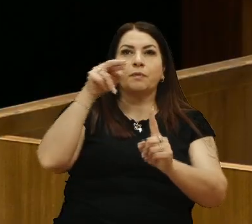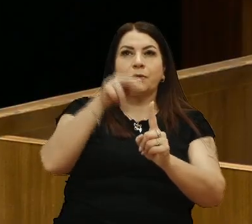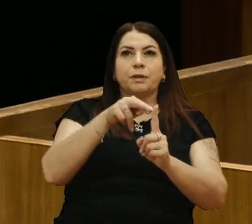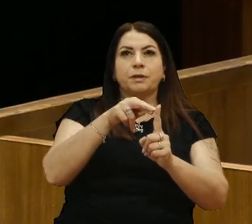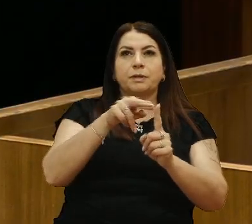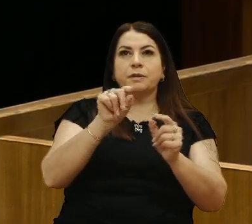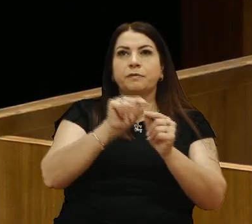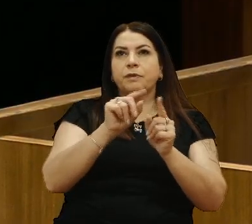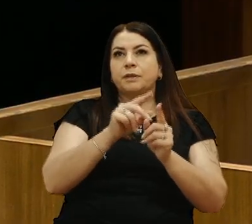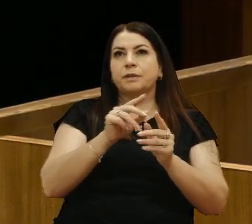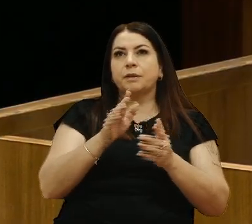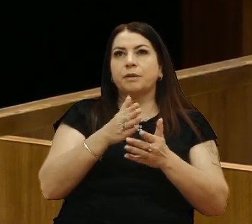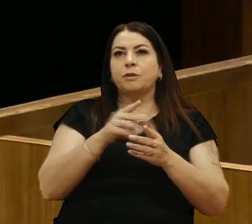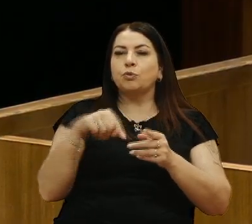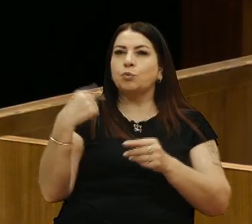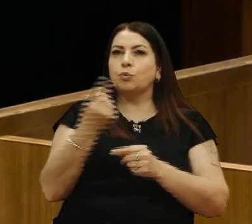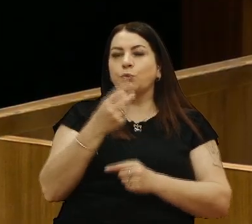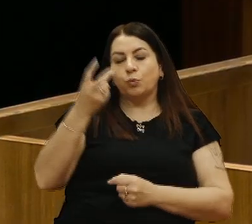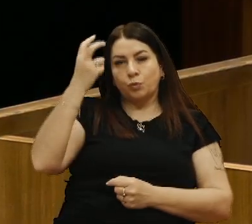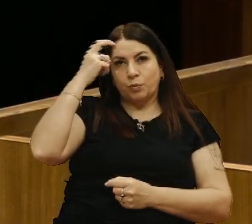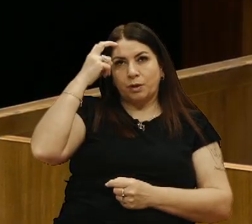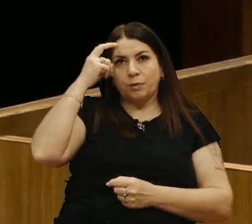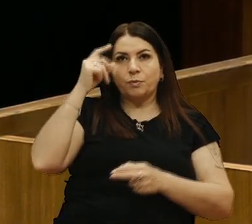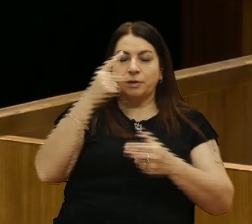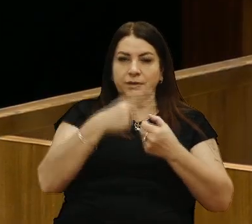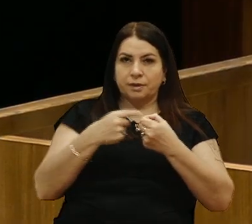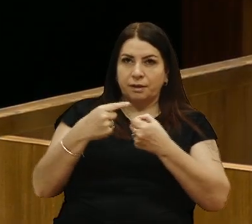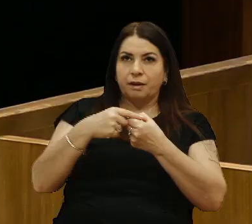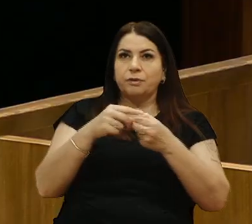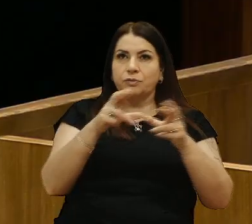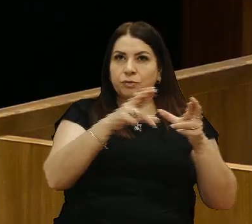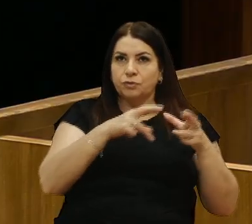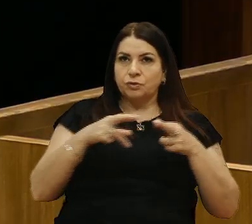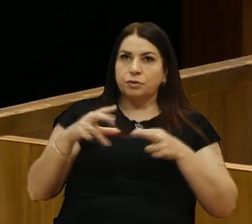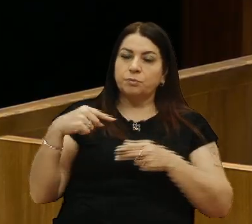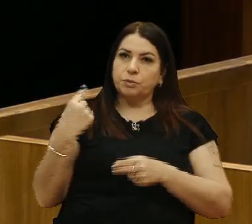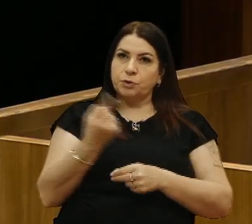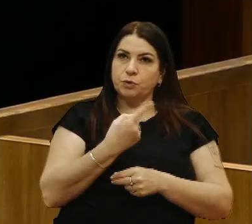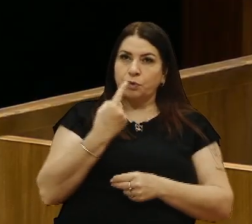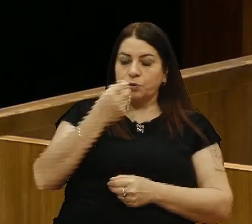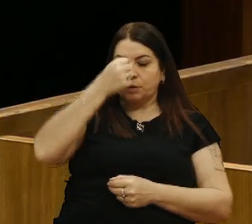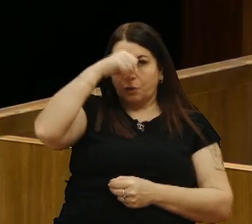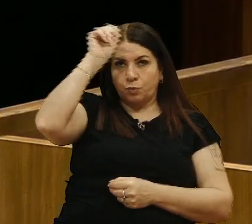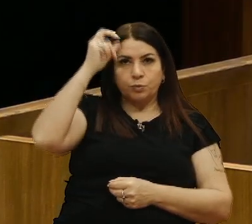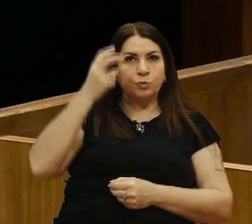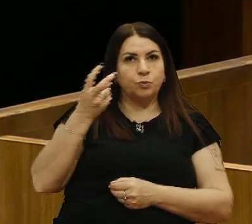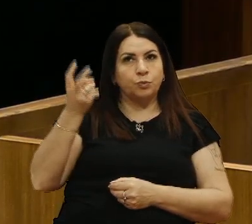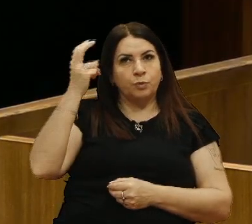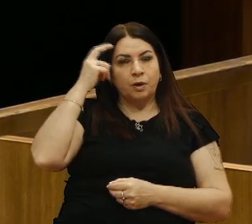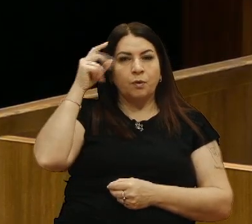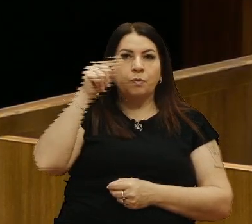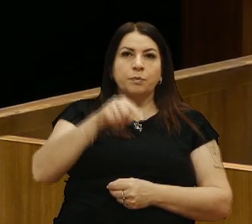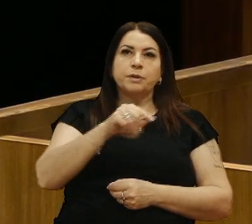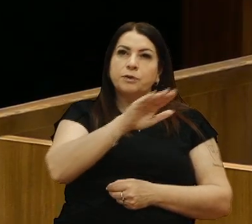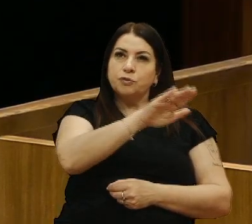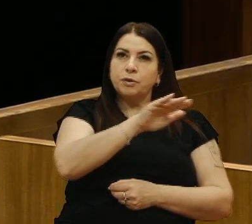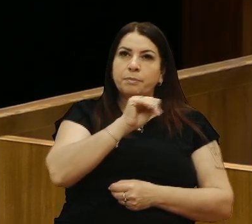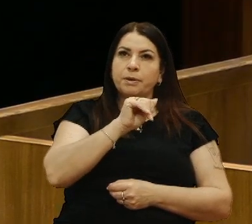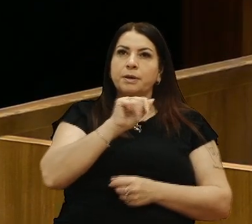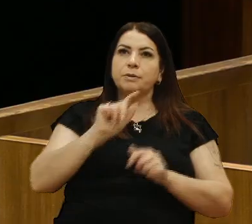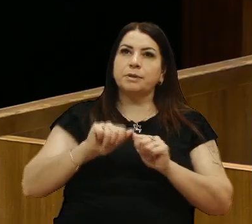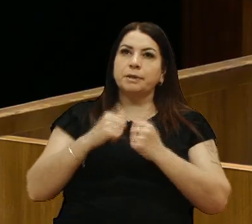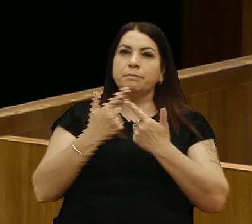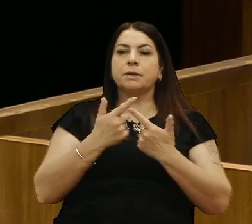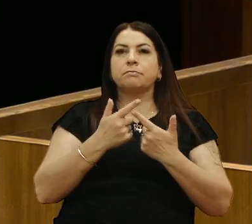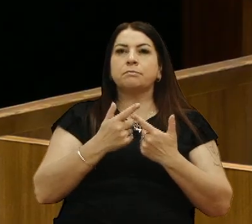produção cultural em nossa cidade e região. E para nós, do UX Cultural, este chamado da Assembleia é